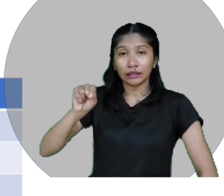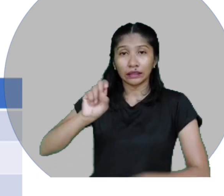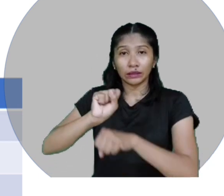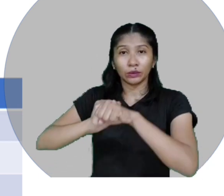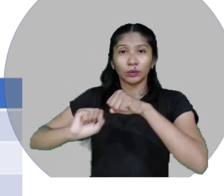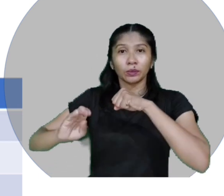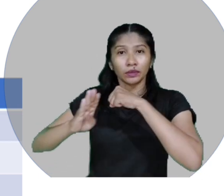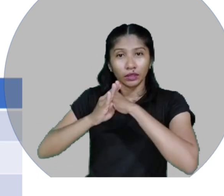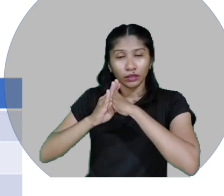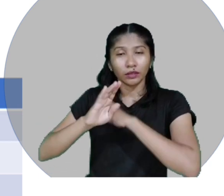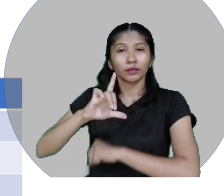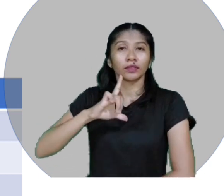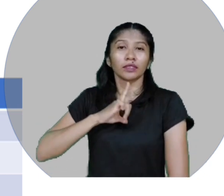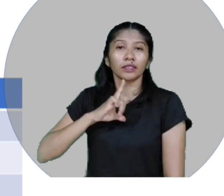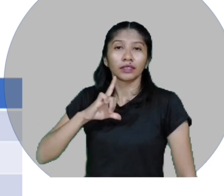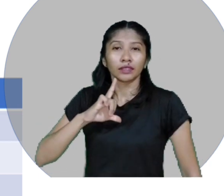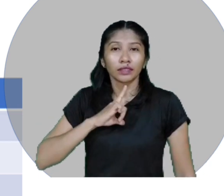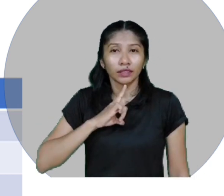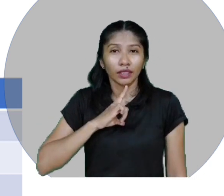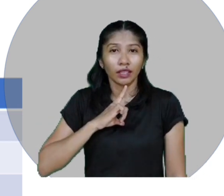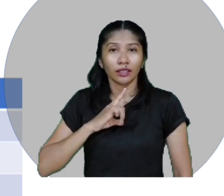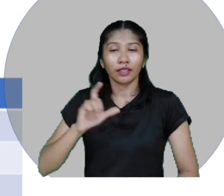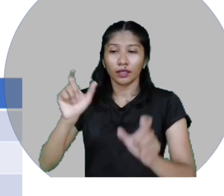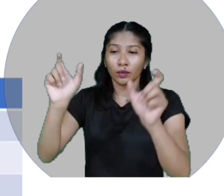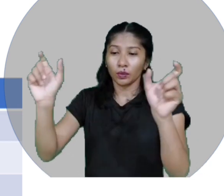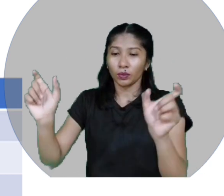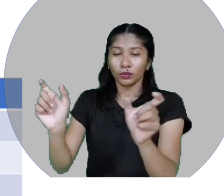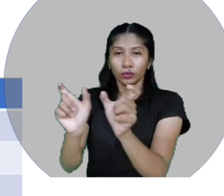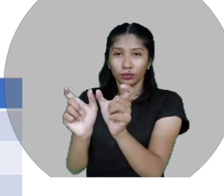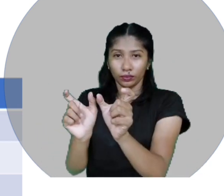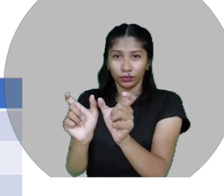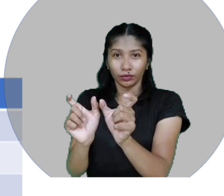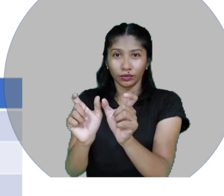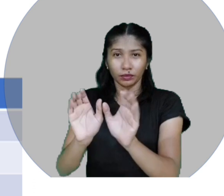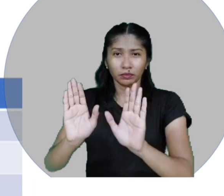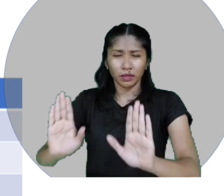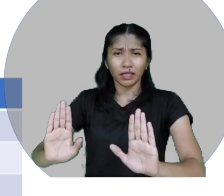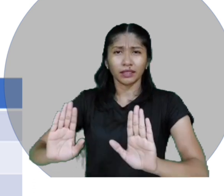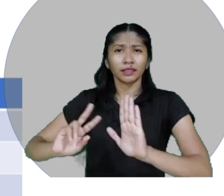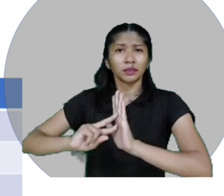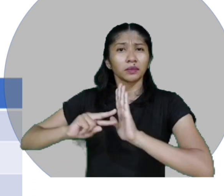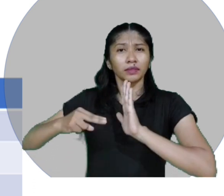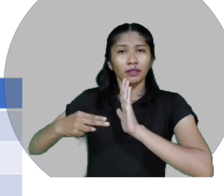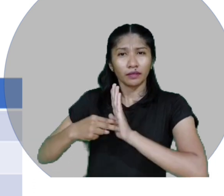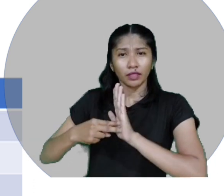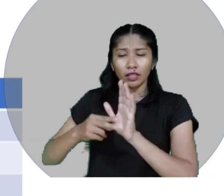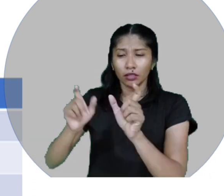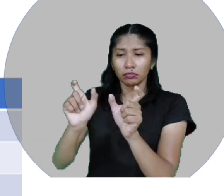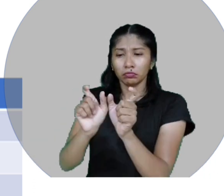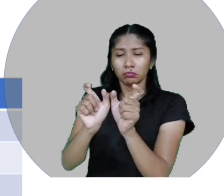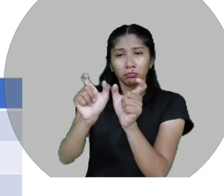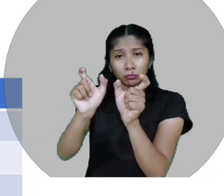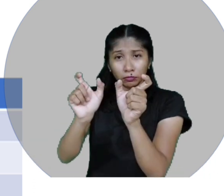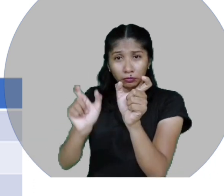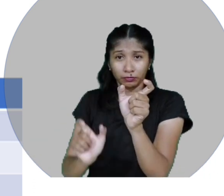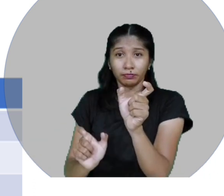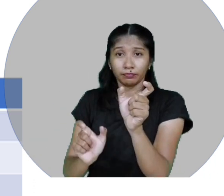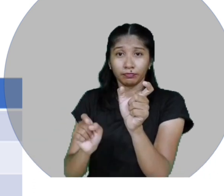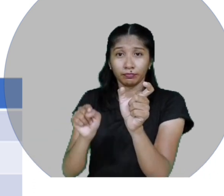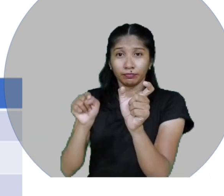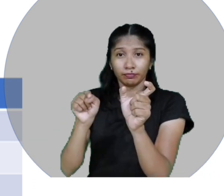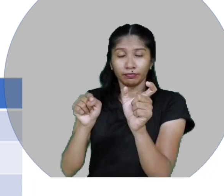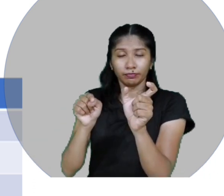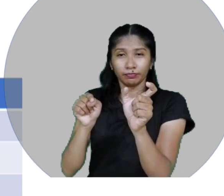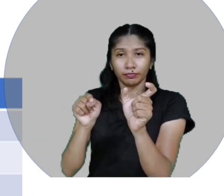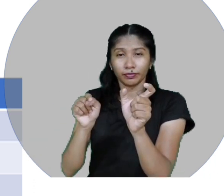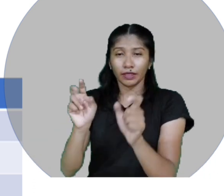possui dupla conjugação, ou seja, declinando a